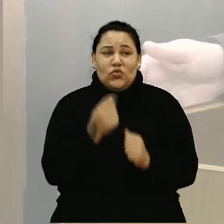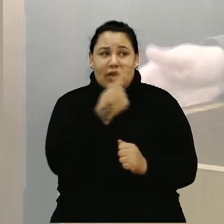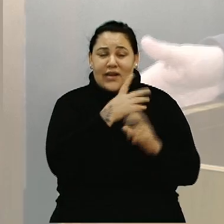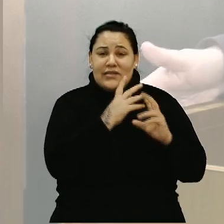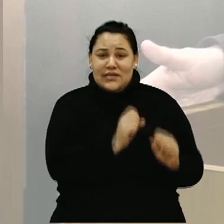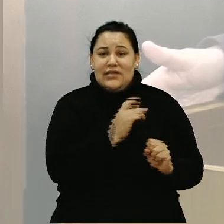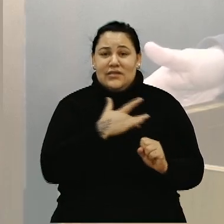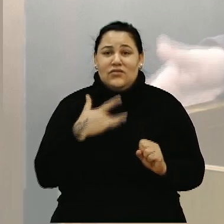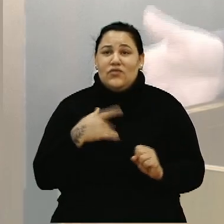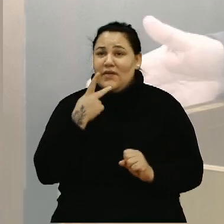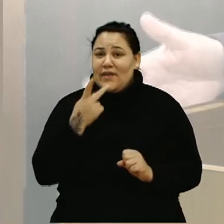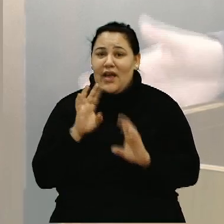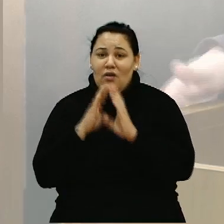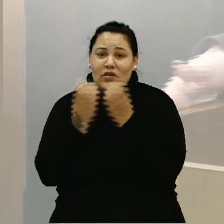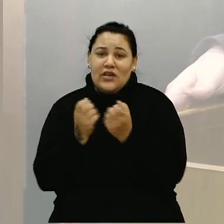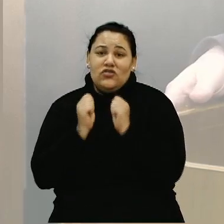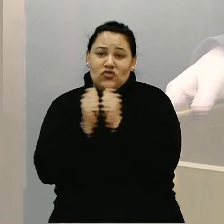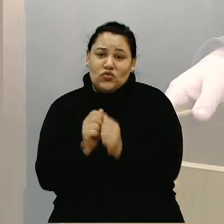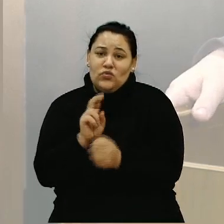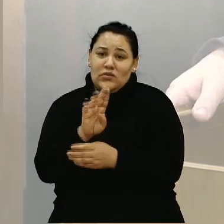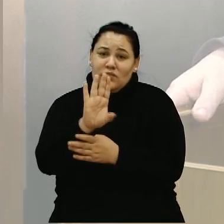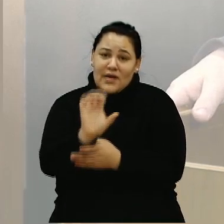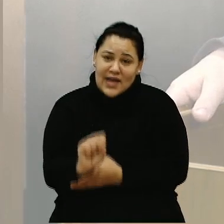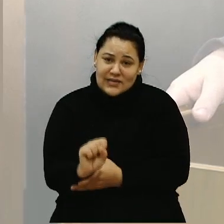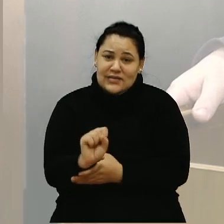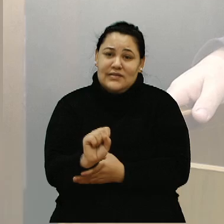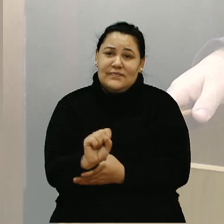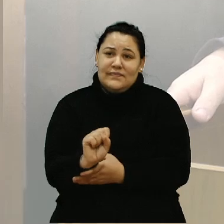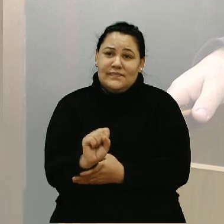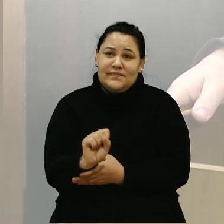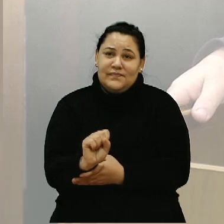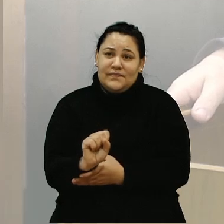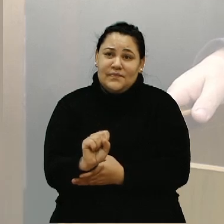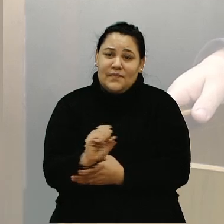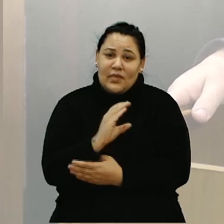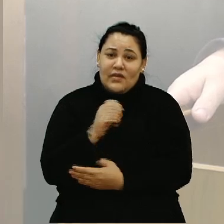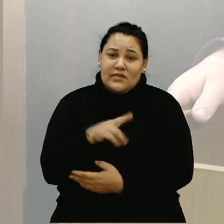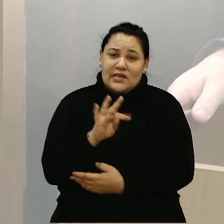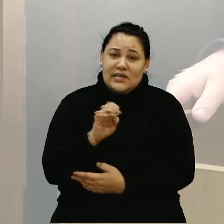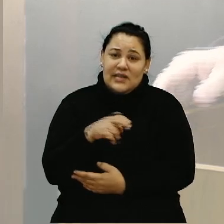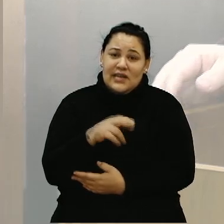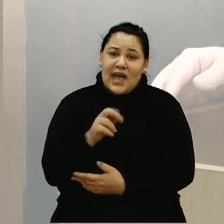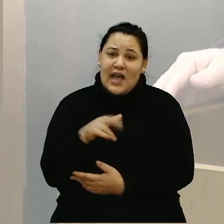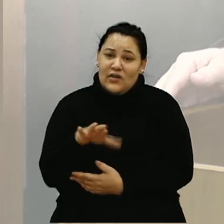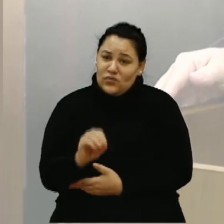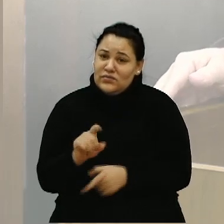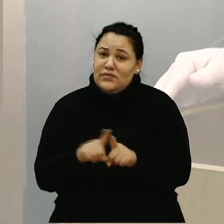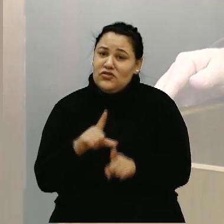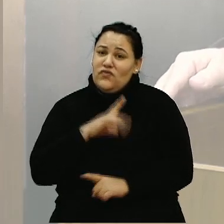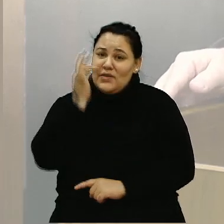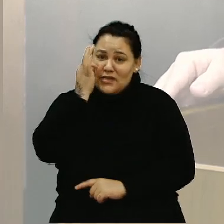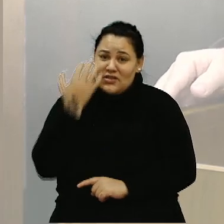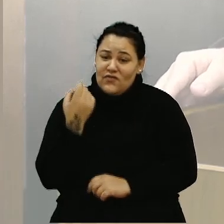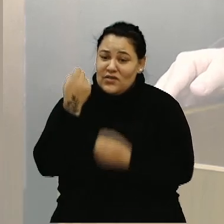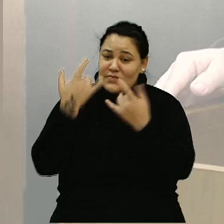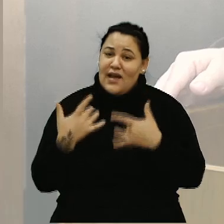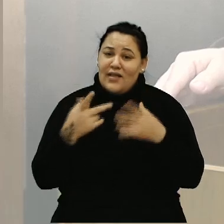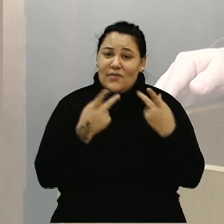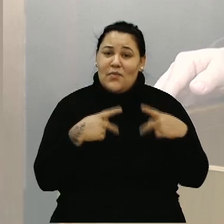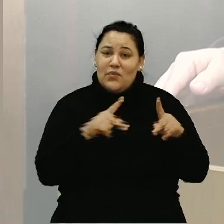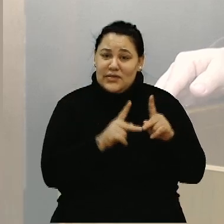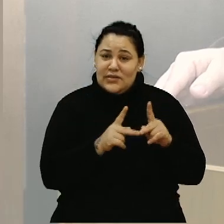para falar com a comunidade sobre a UBS do Centenário. e foi explicado para a população